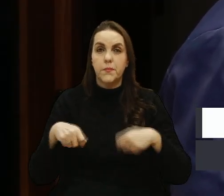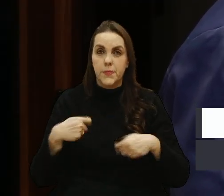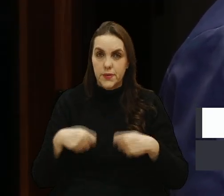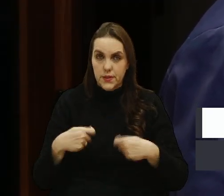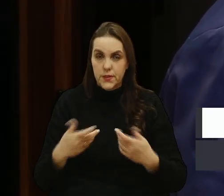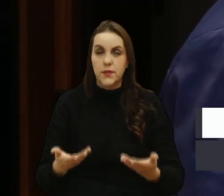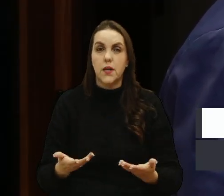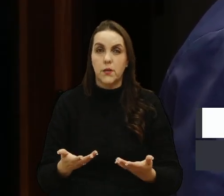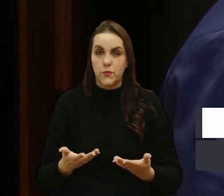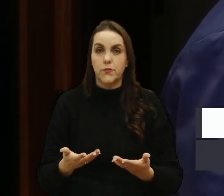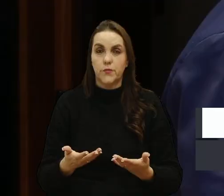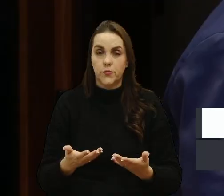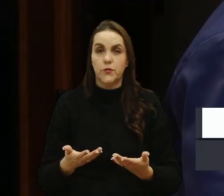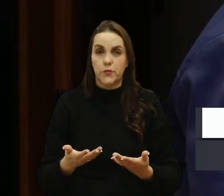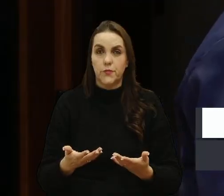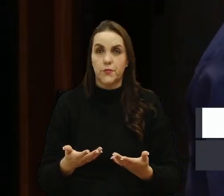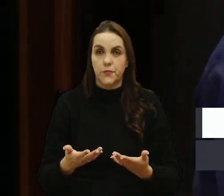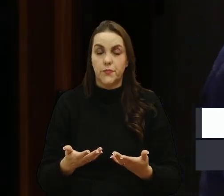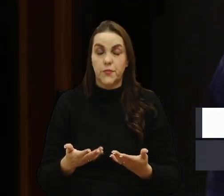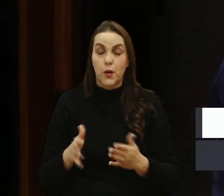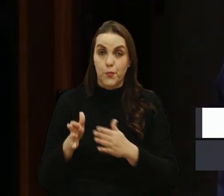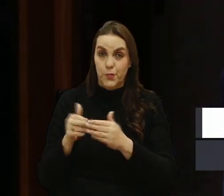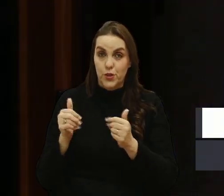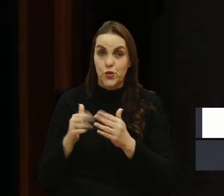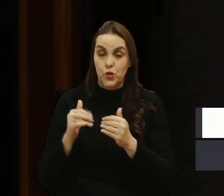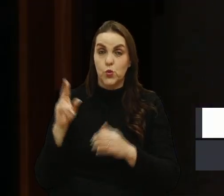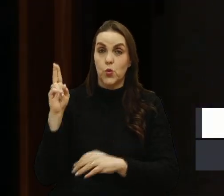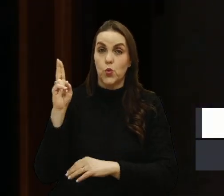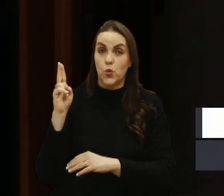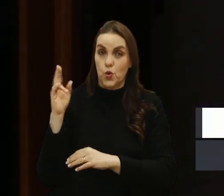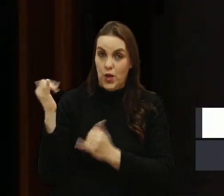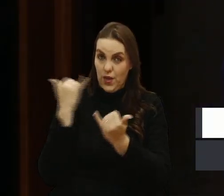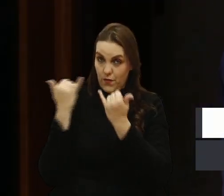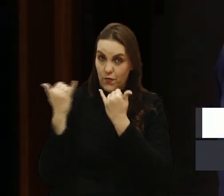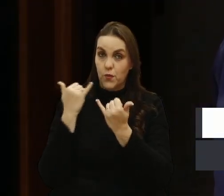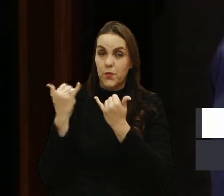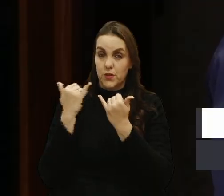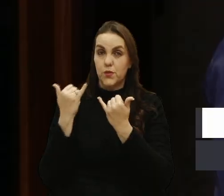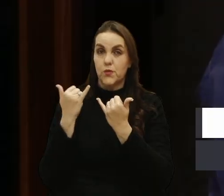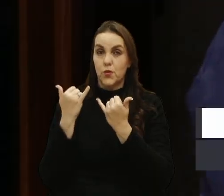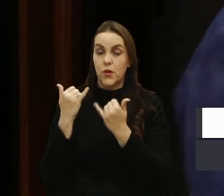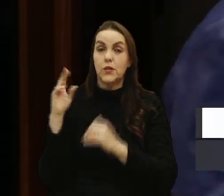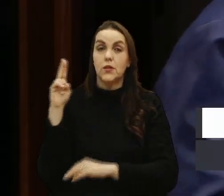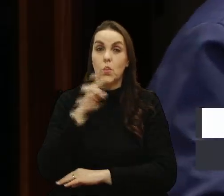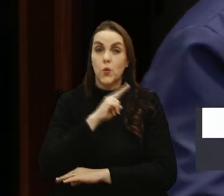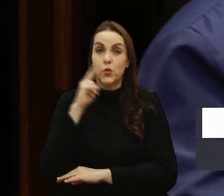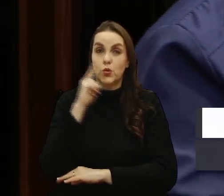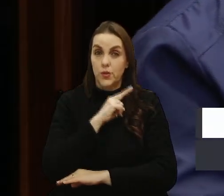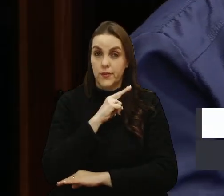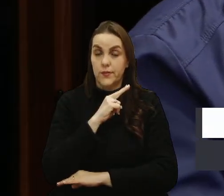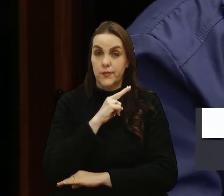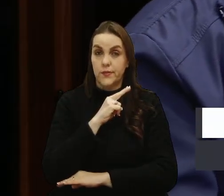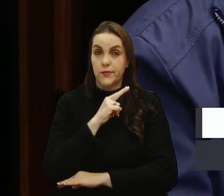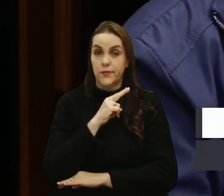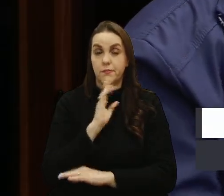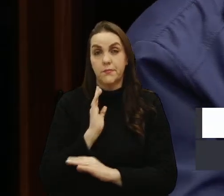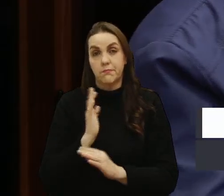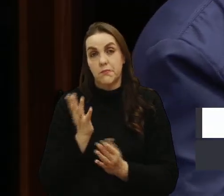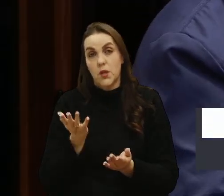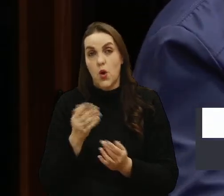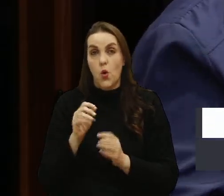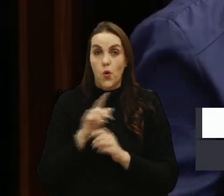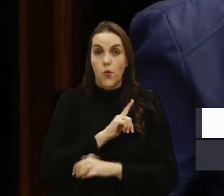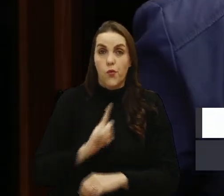necessário esse pedido de informações em regime de urgência, já que o